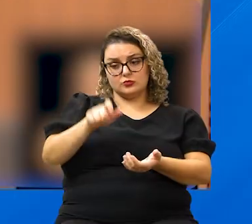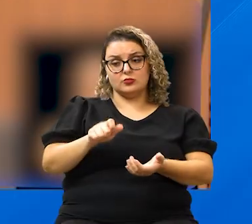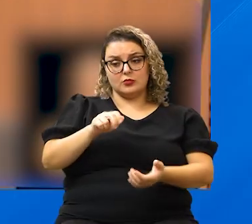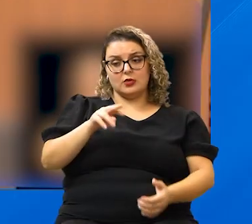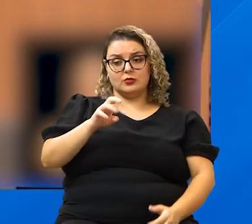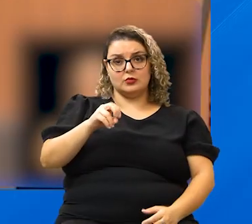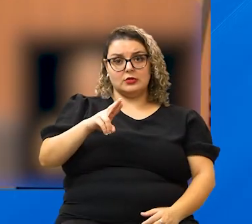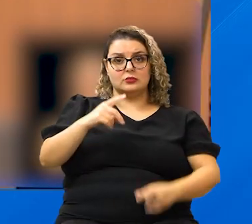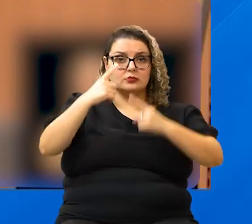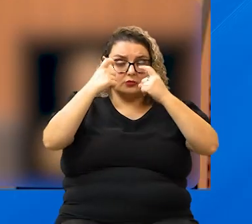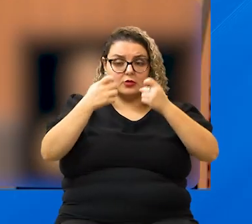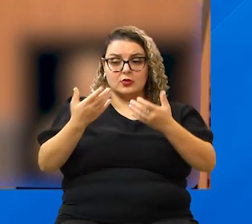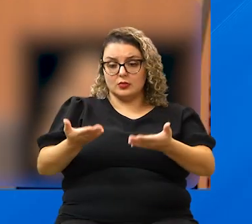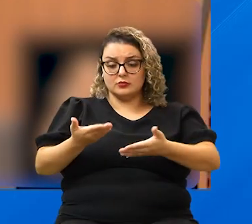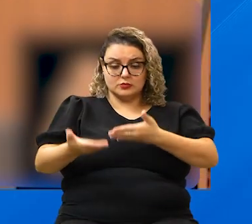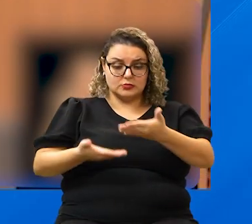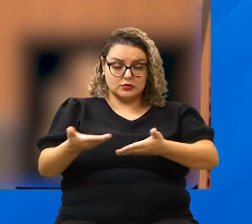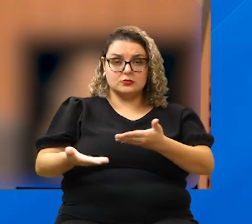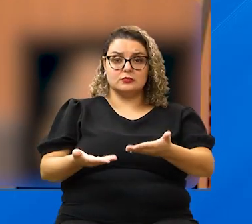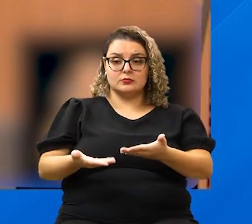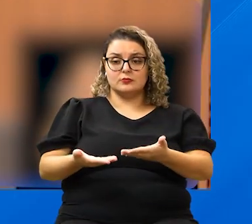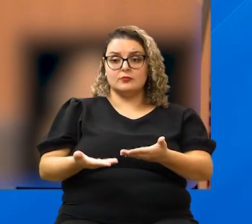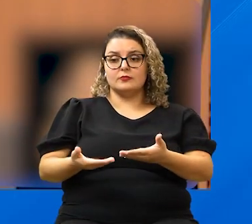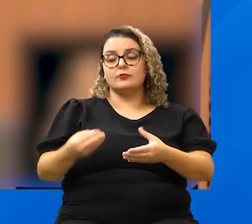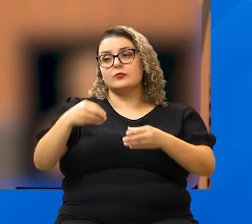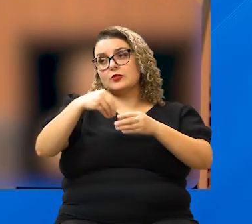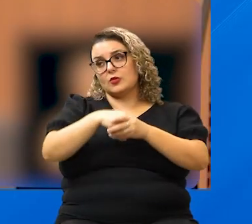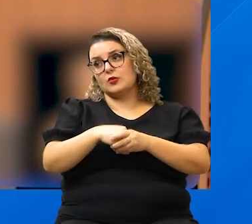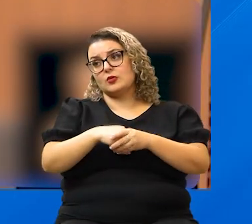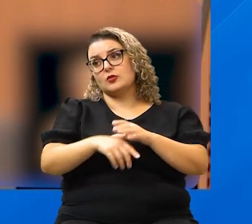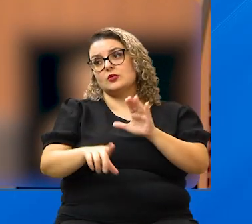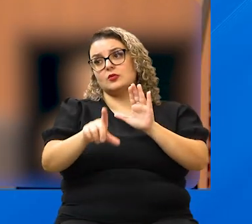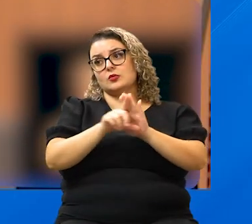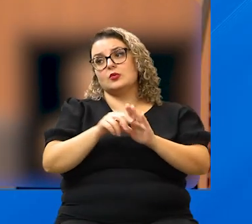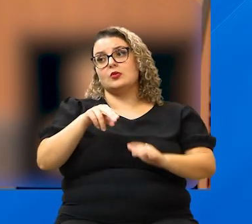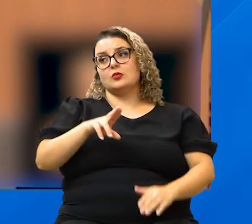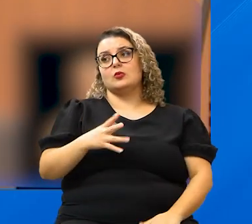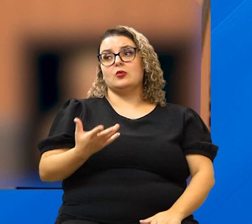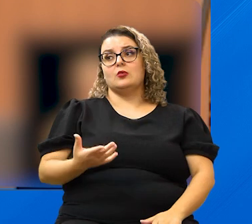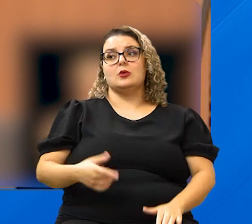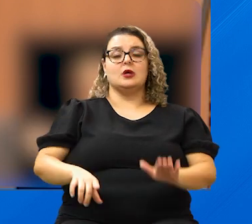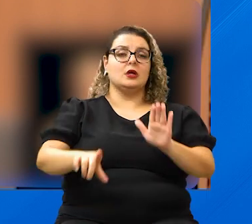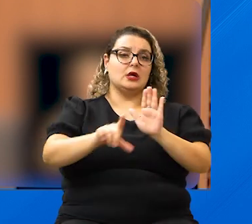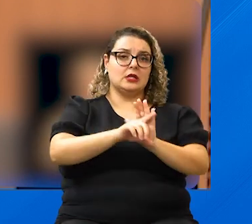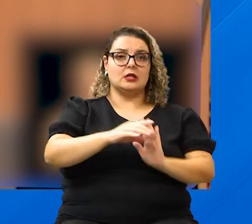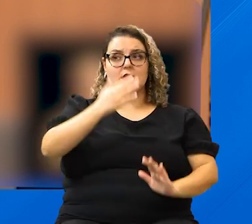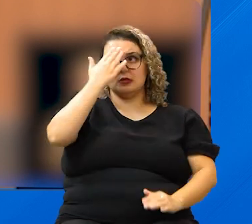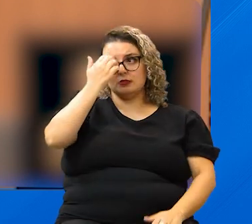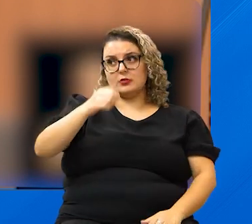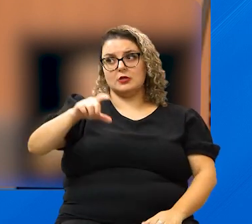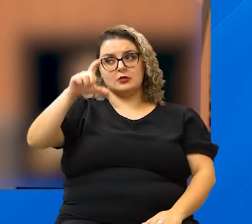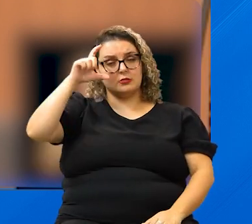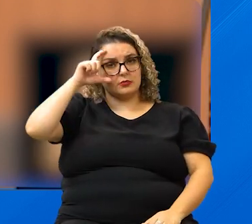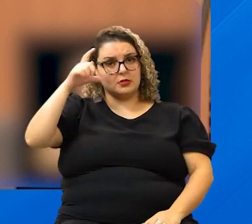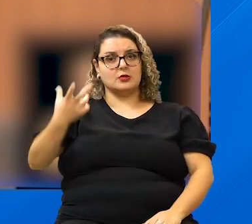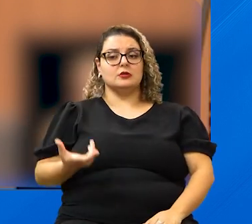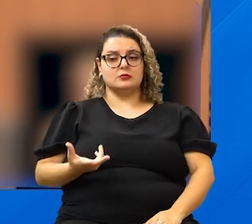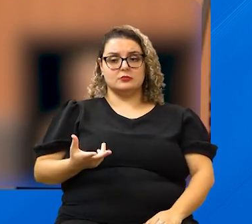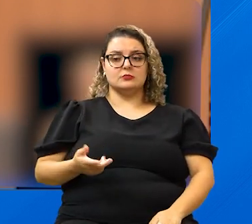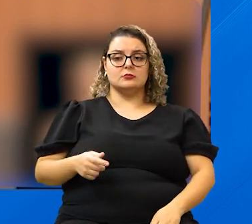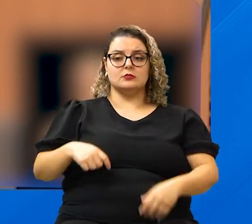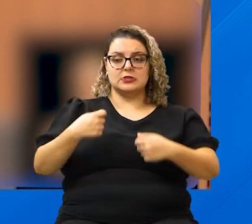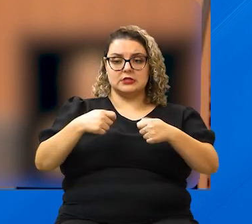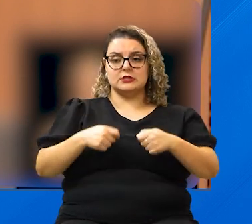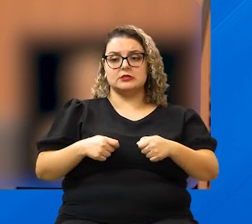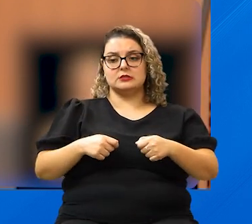estão previstos, ou a Lei Maria da Penha depende desses serviços para ser executado. Certo. Então, a gente fez esse